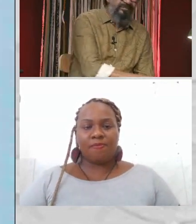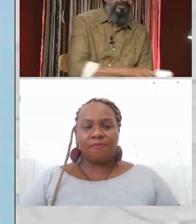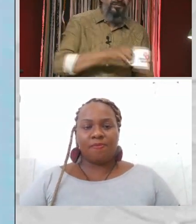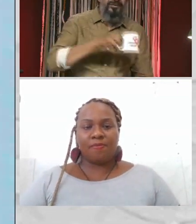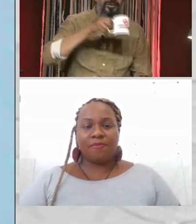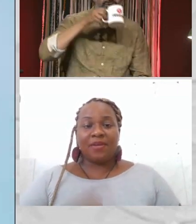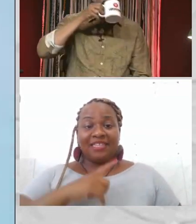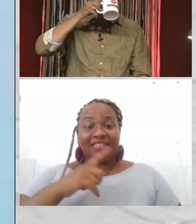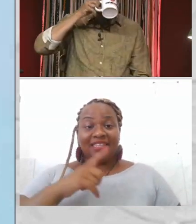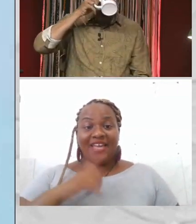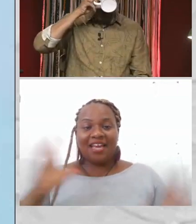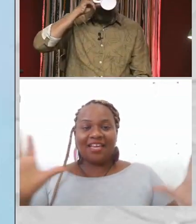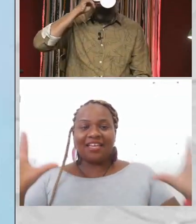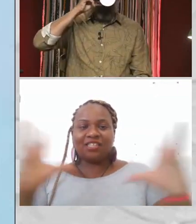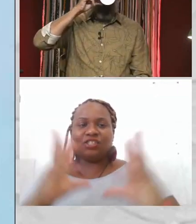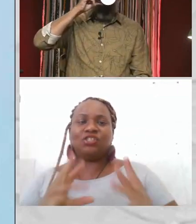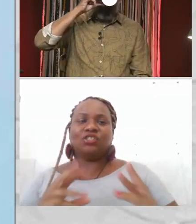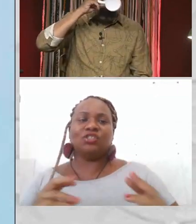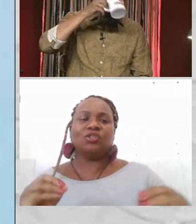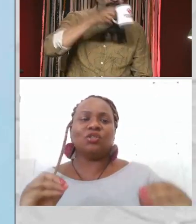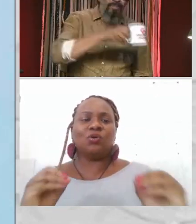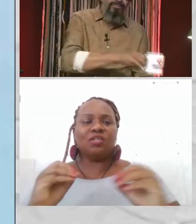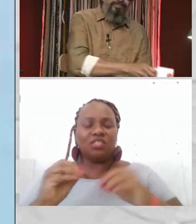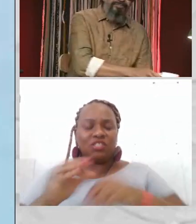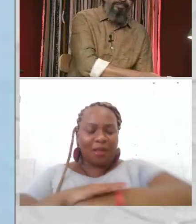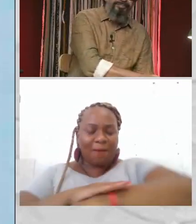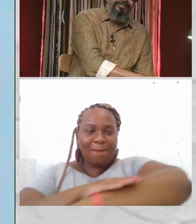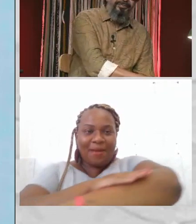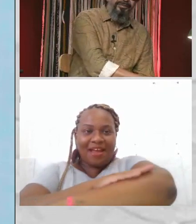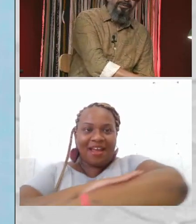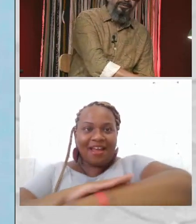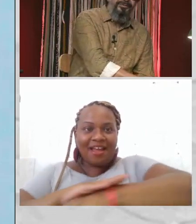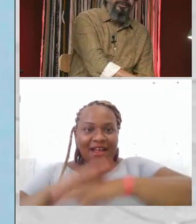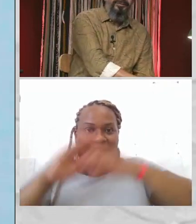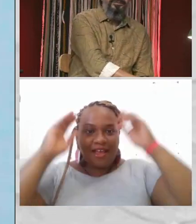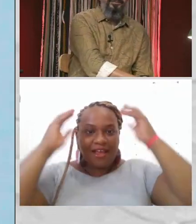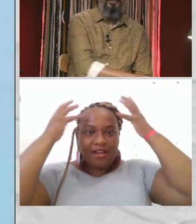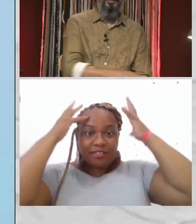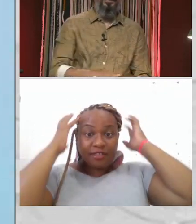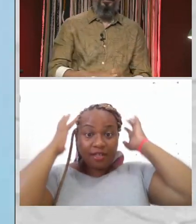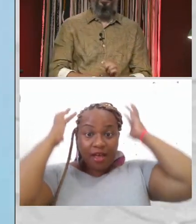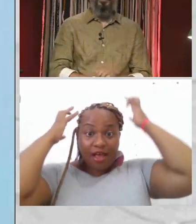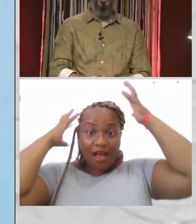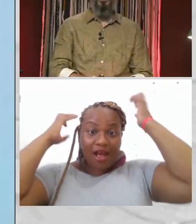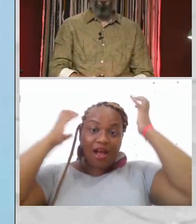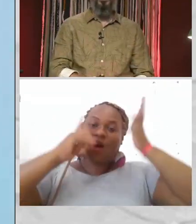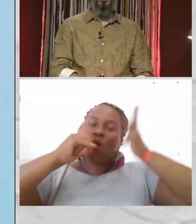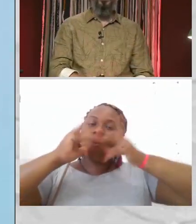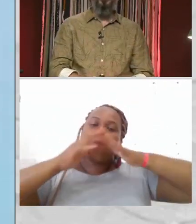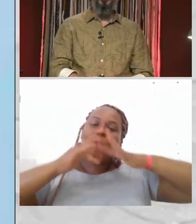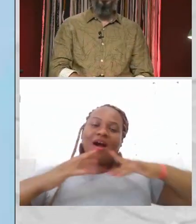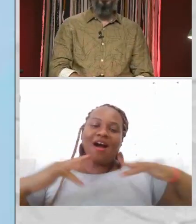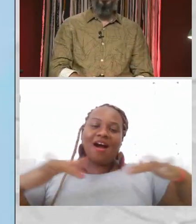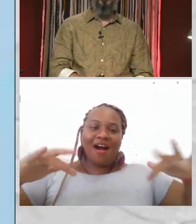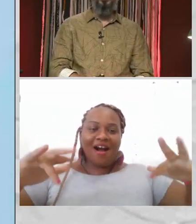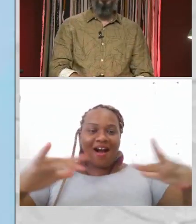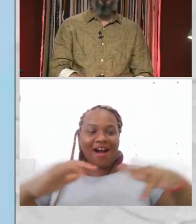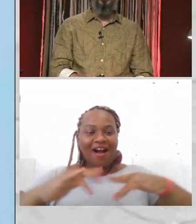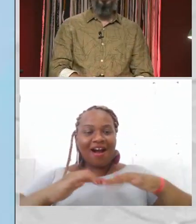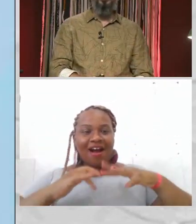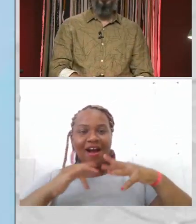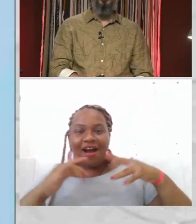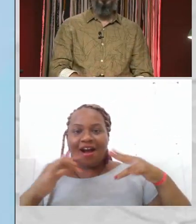Ela traz a noite estampada na pele, os seus cachos, espumas do mar. Descobriu que a